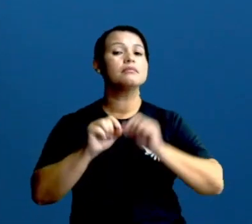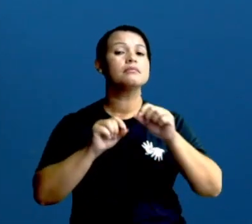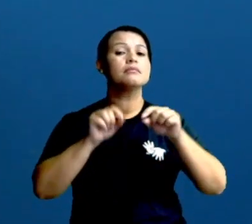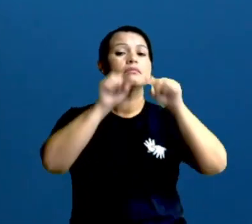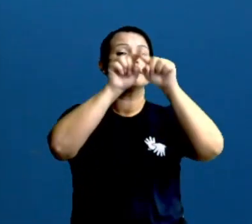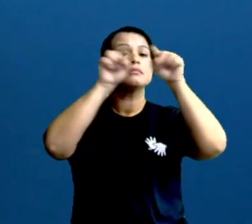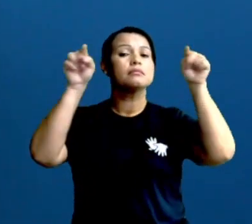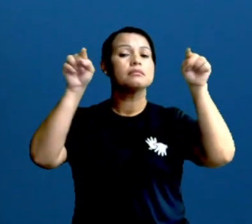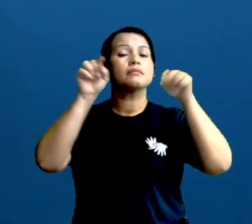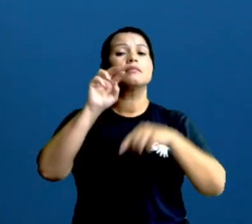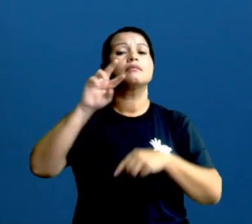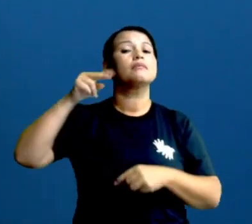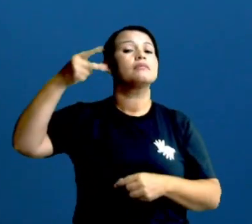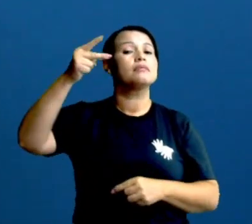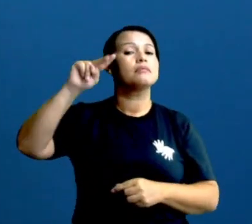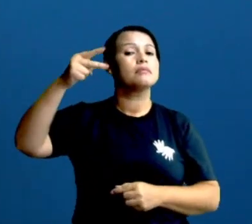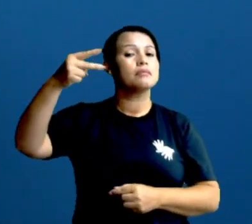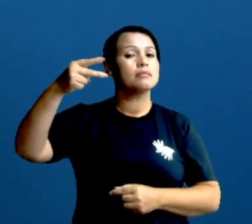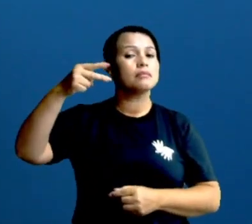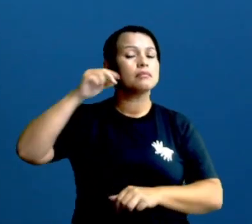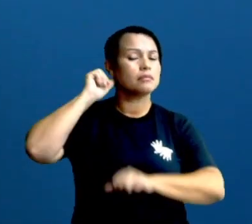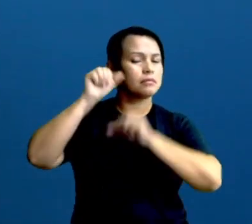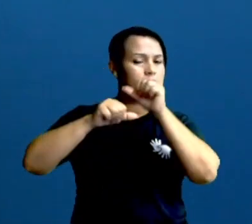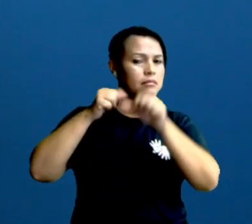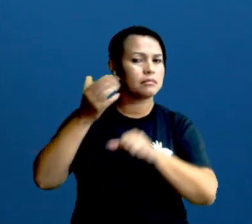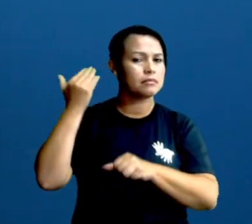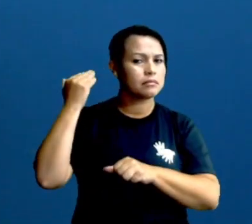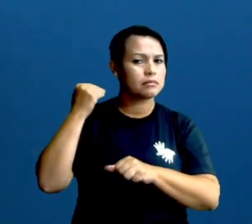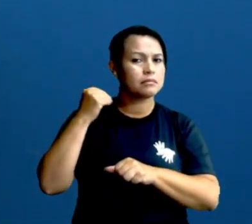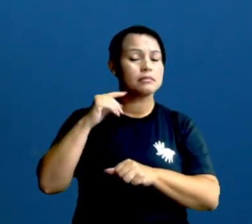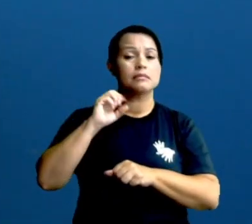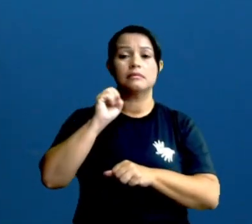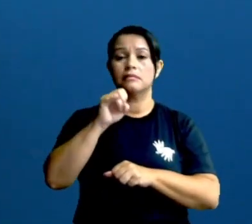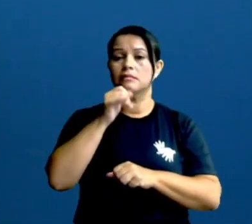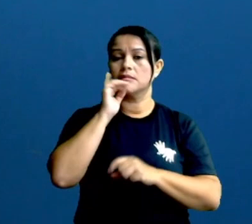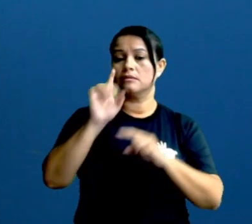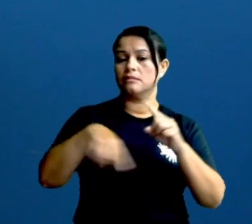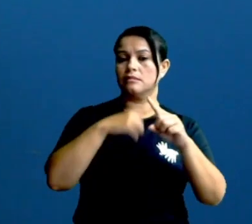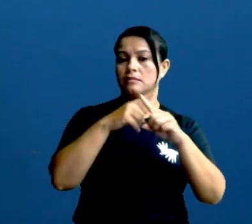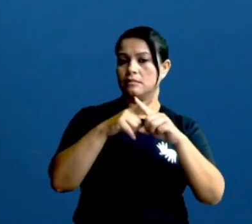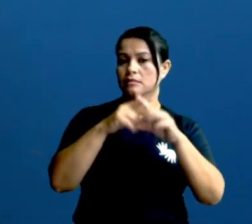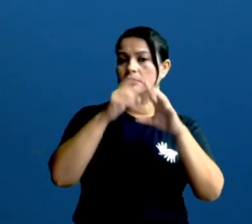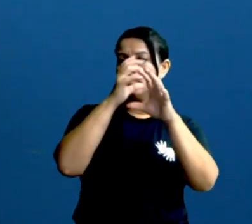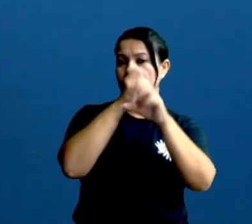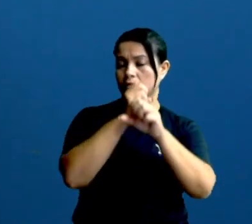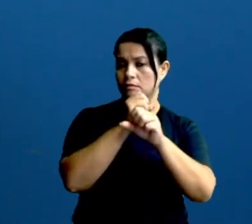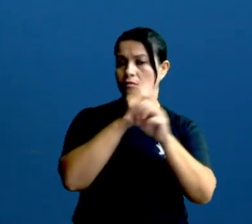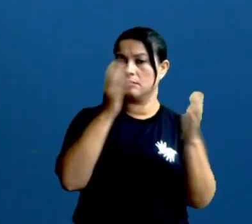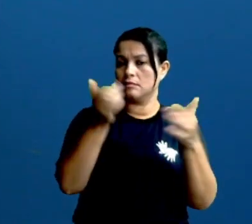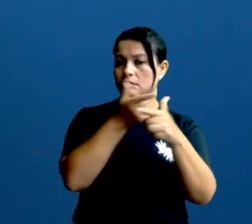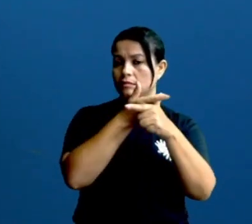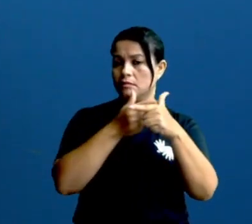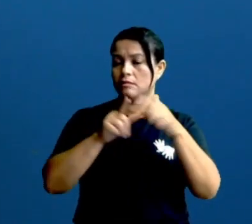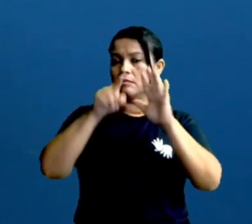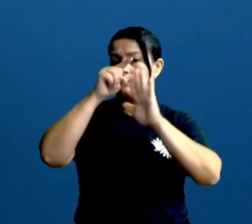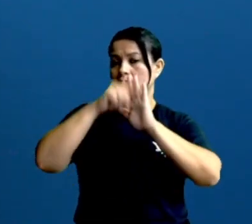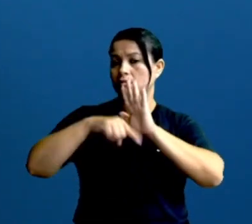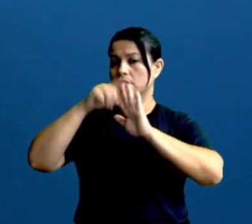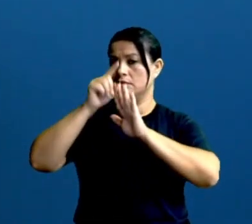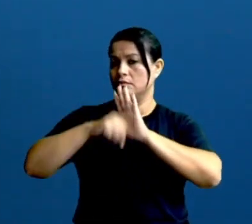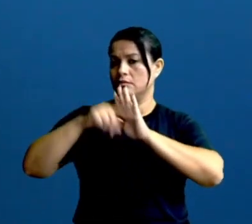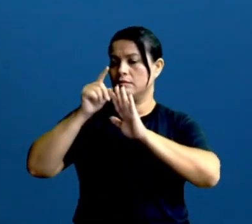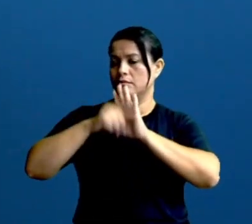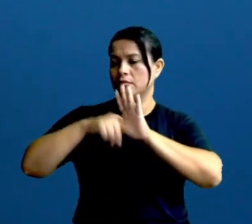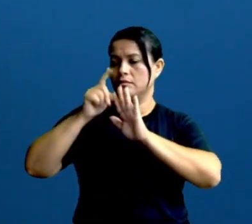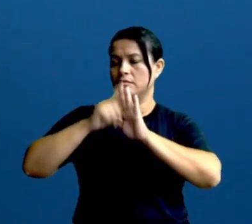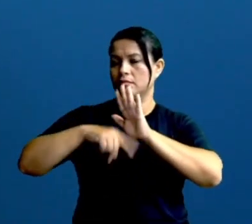com o expoente? O inverso que a gente fez lá na multiplicação. Se na multiplicação a gente somou, então agora nós vamos fazer o